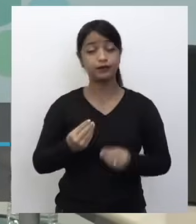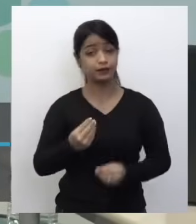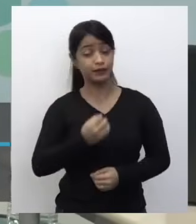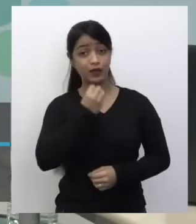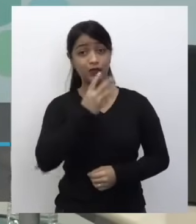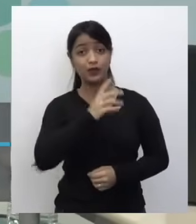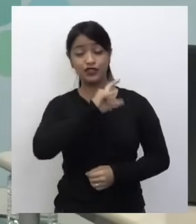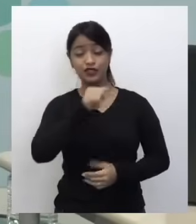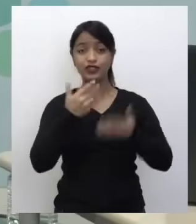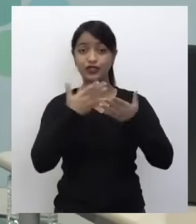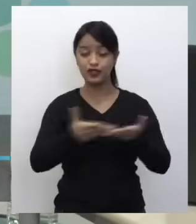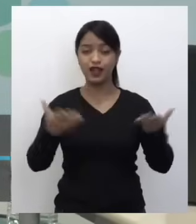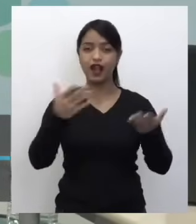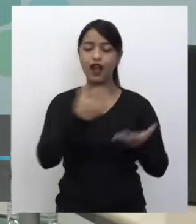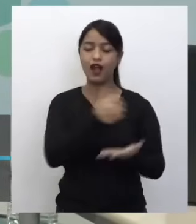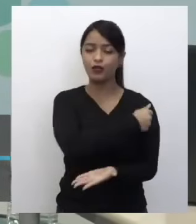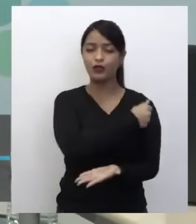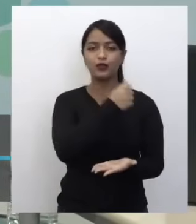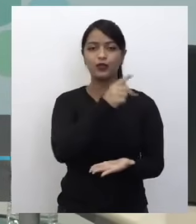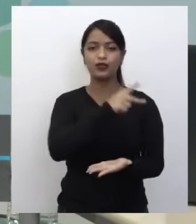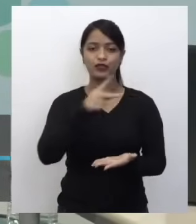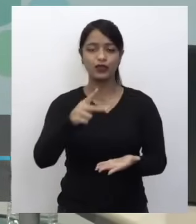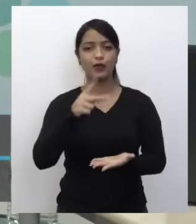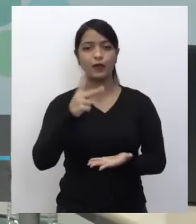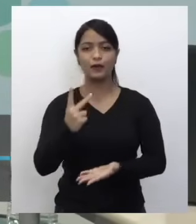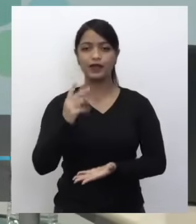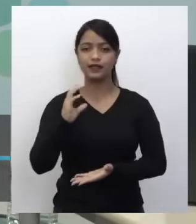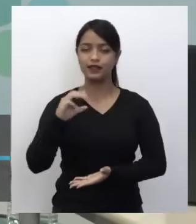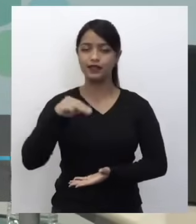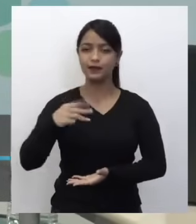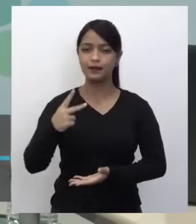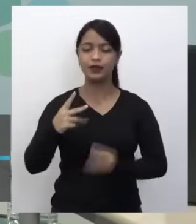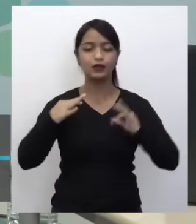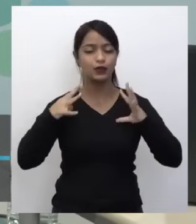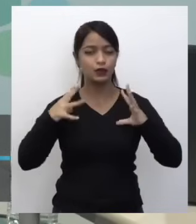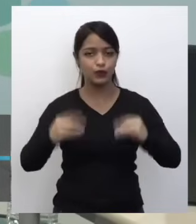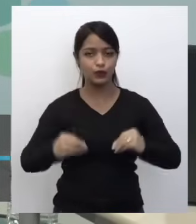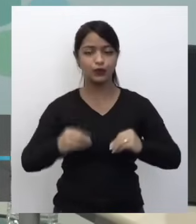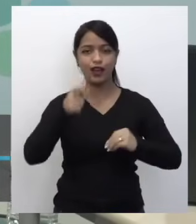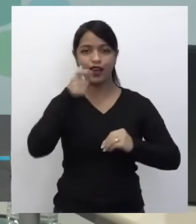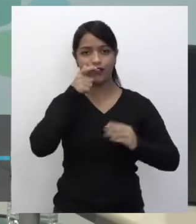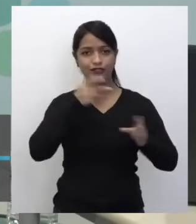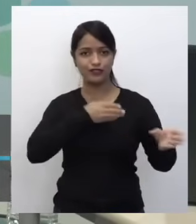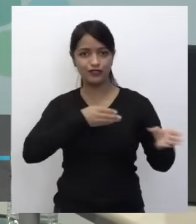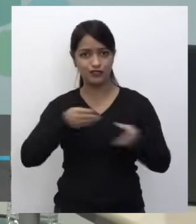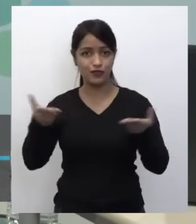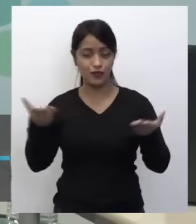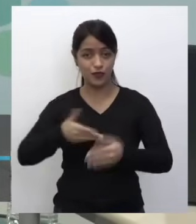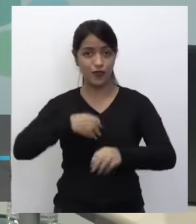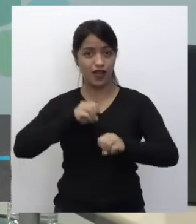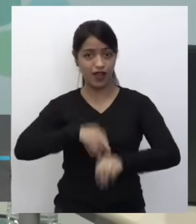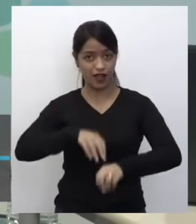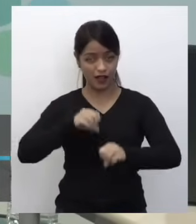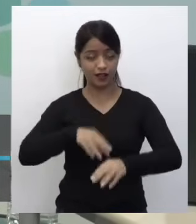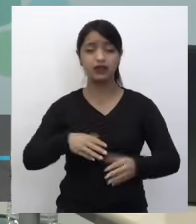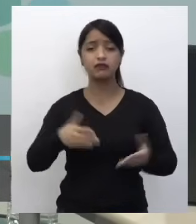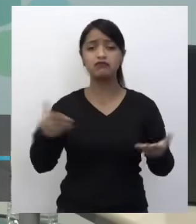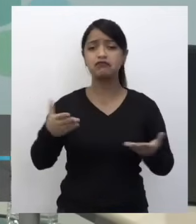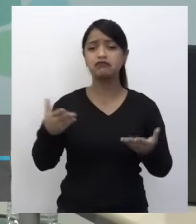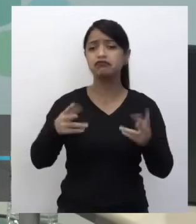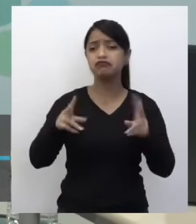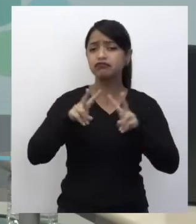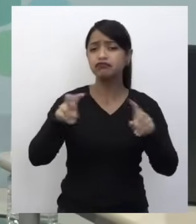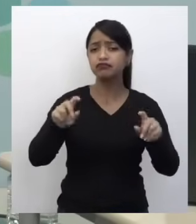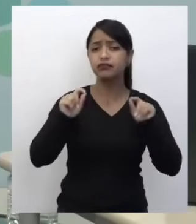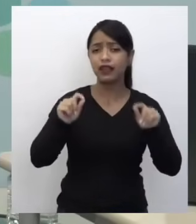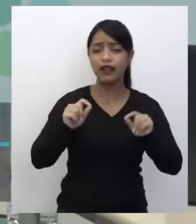que nos acompanham aí para mais uma aula, né, do sexto ano. Hoje nós vamos trazer um tema super bacana que é o tempo e o clima atmosférico.